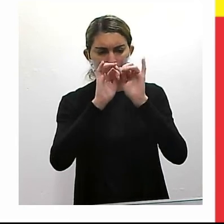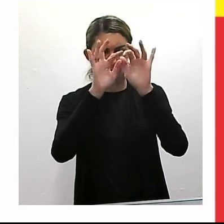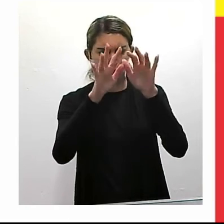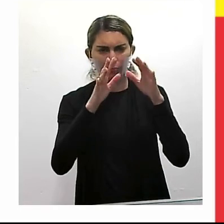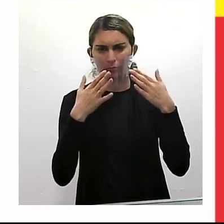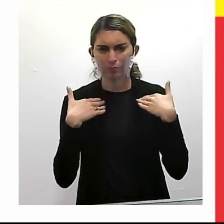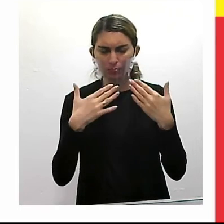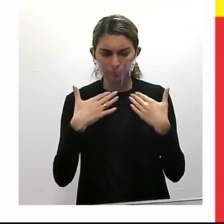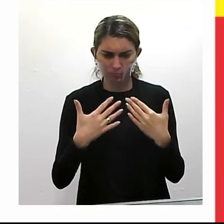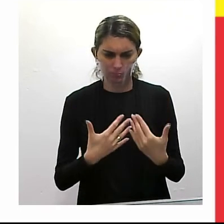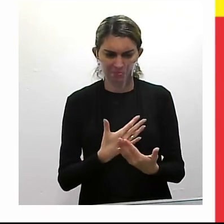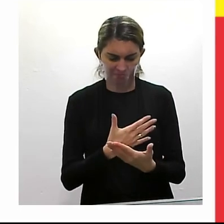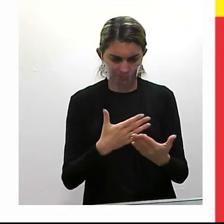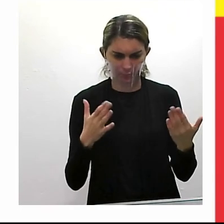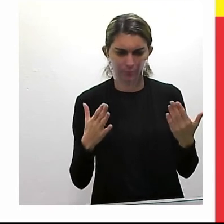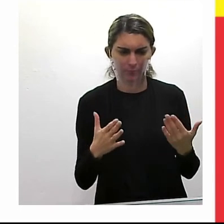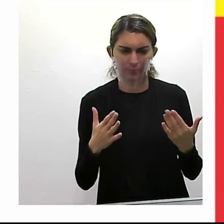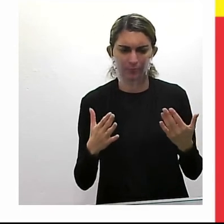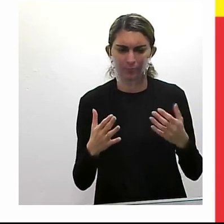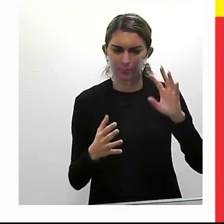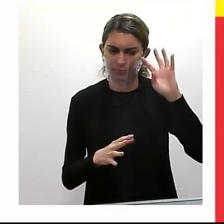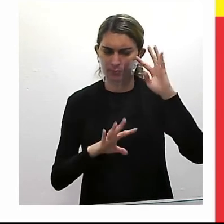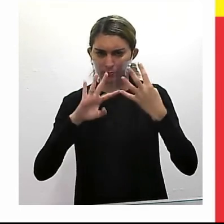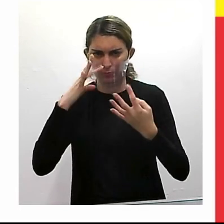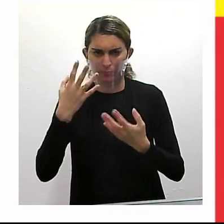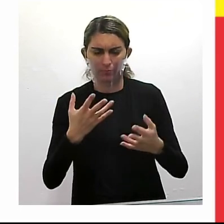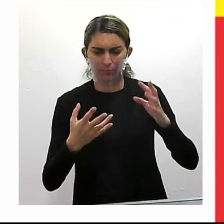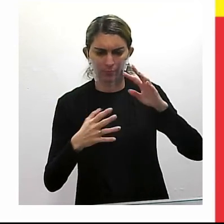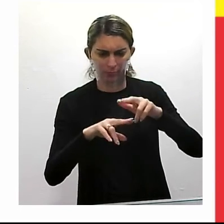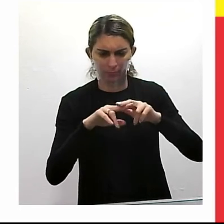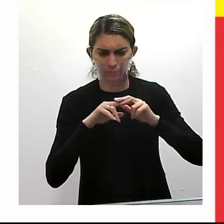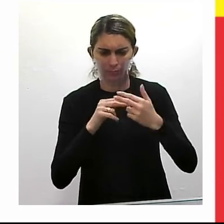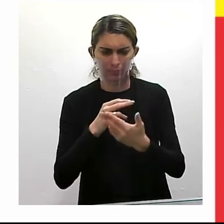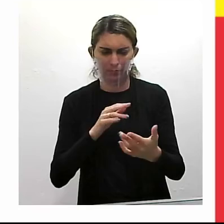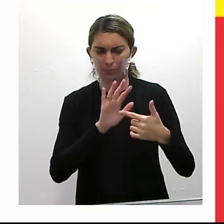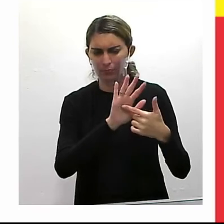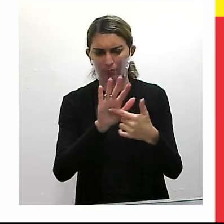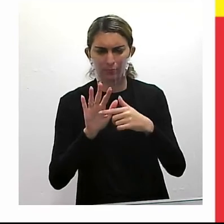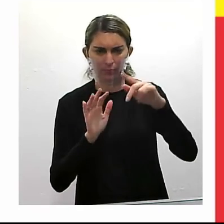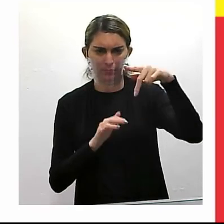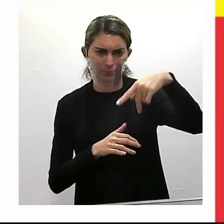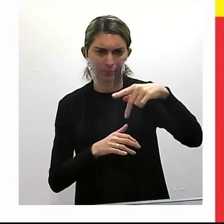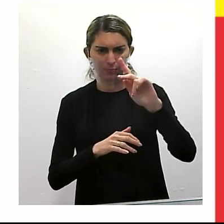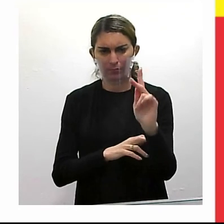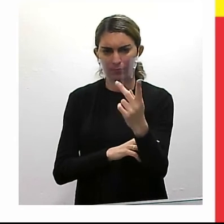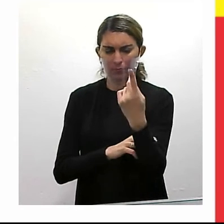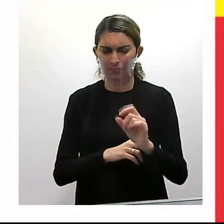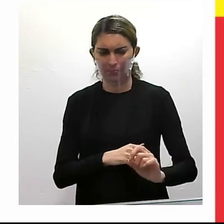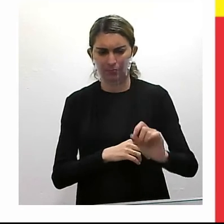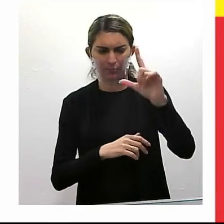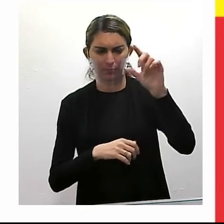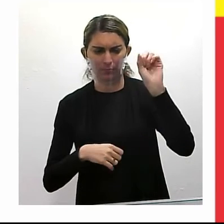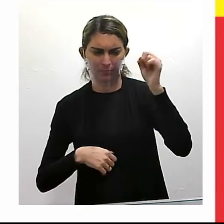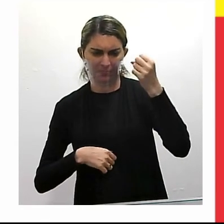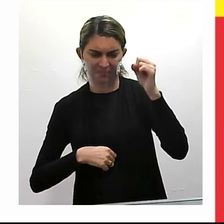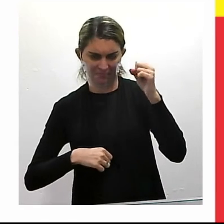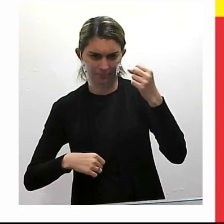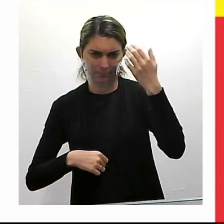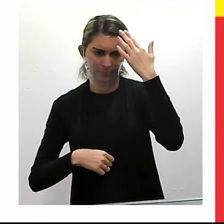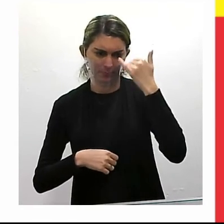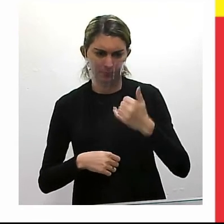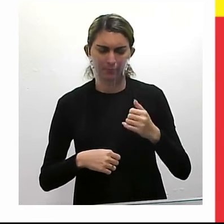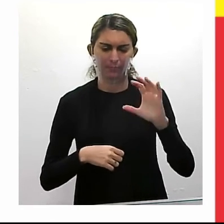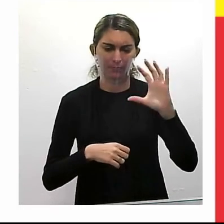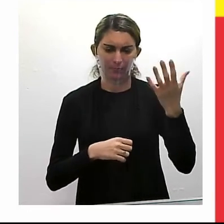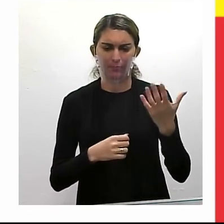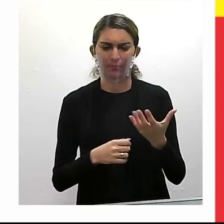esquentou, certo? A solução resultante apresentou o pH maior que 8. A gente sabe, vocês já estudaram